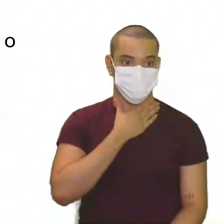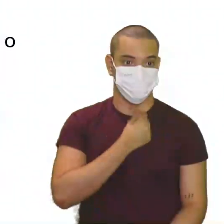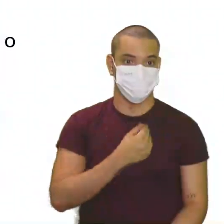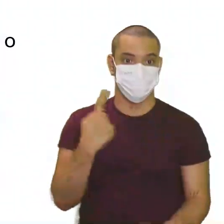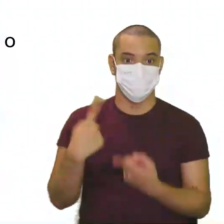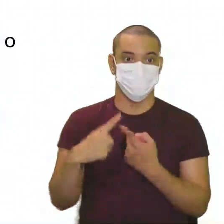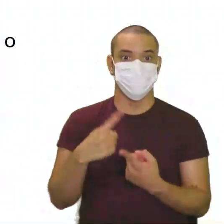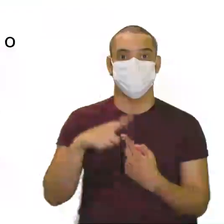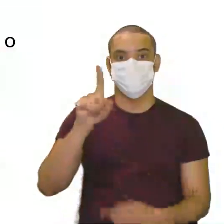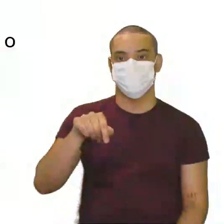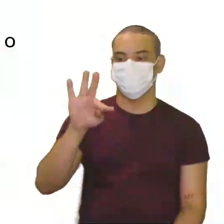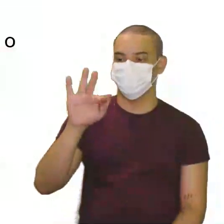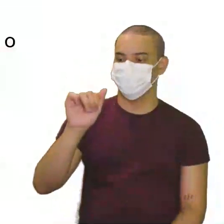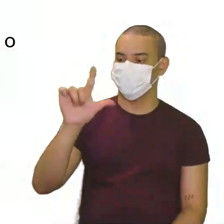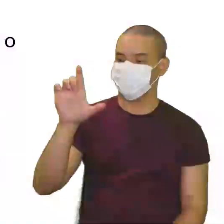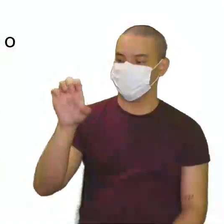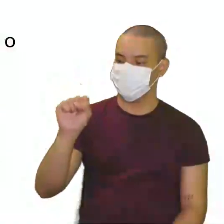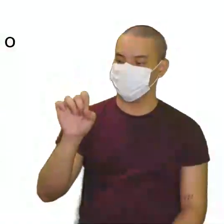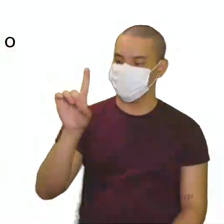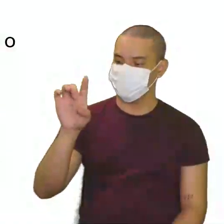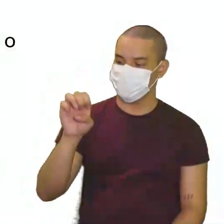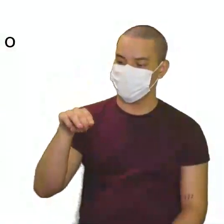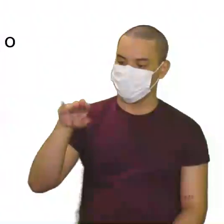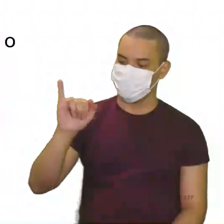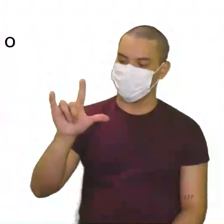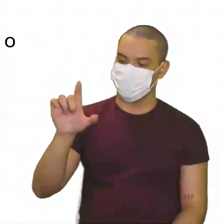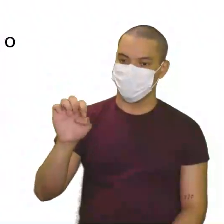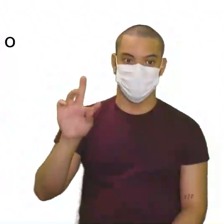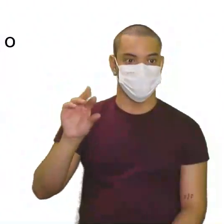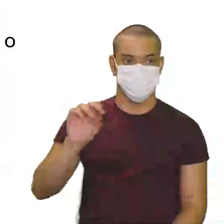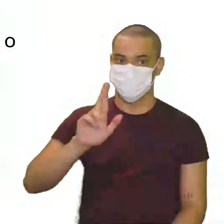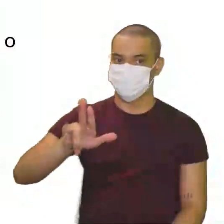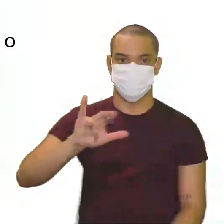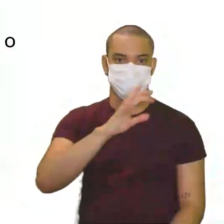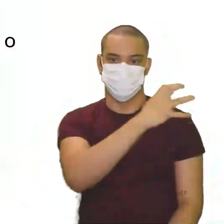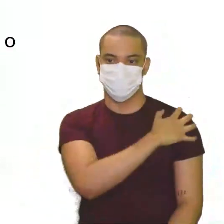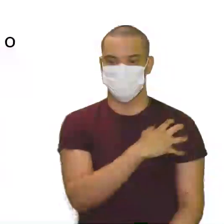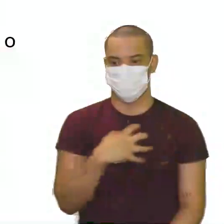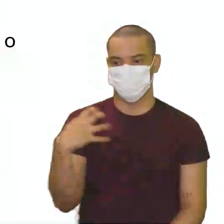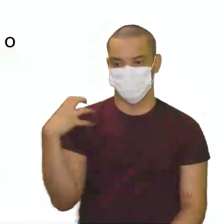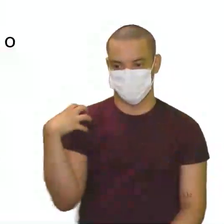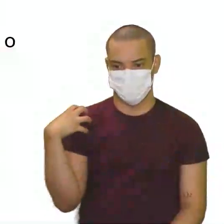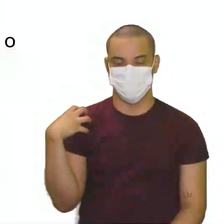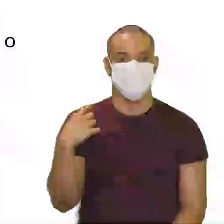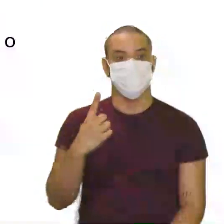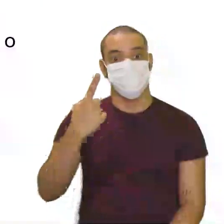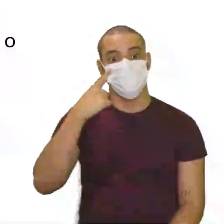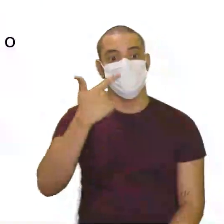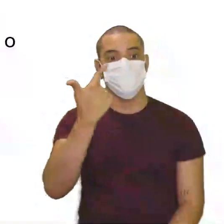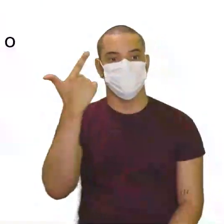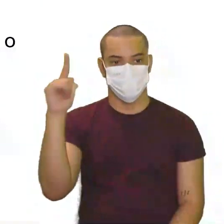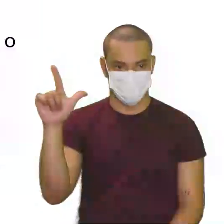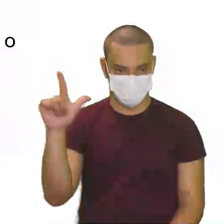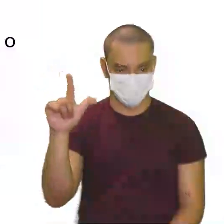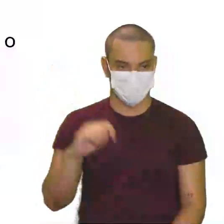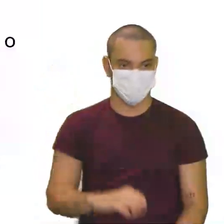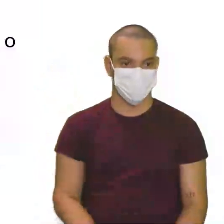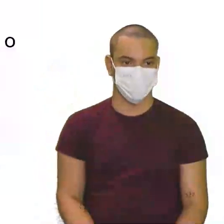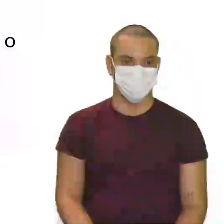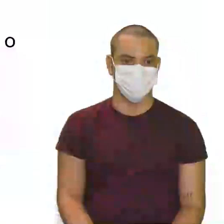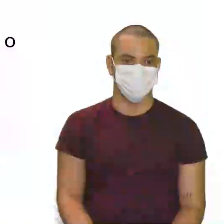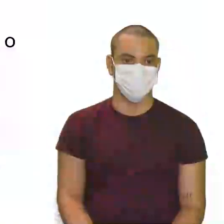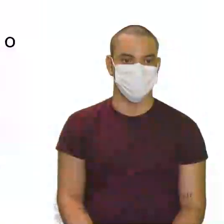poderíamos considerar como verdadeira Ok vamos ver a outra situação para gente